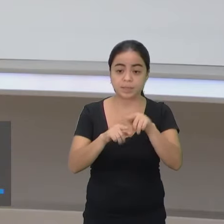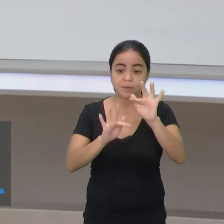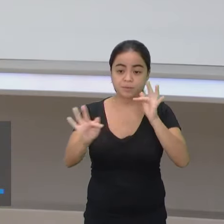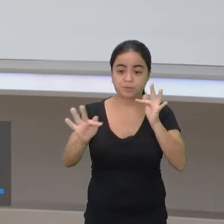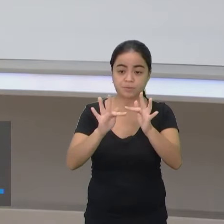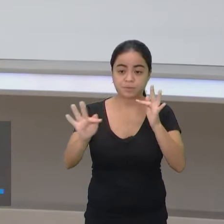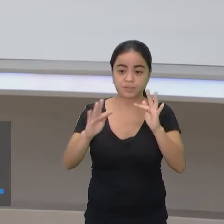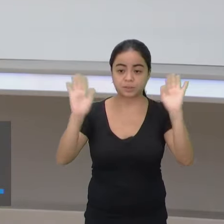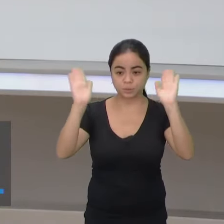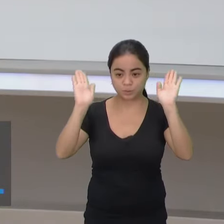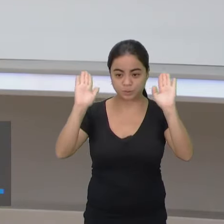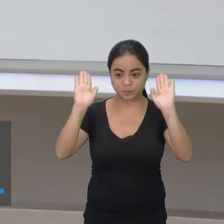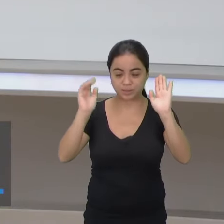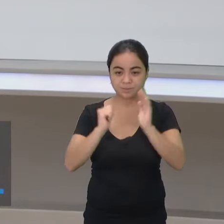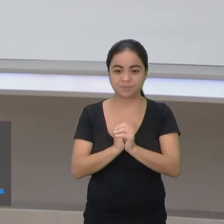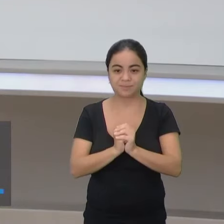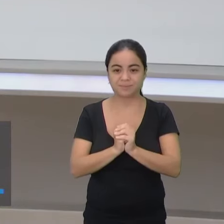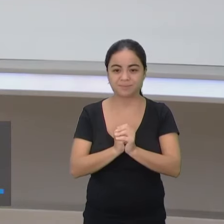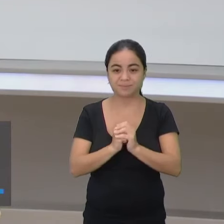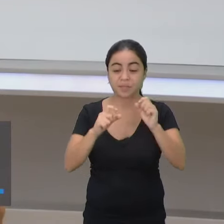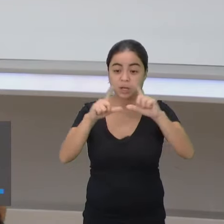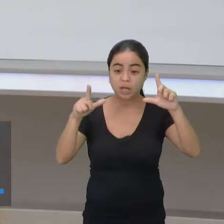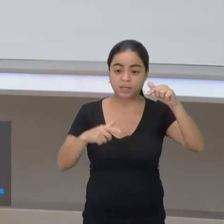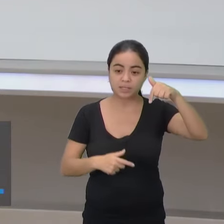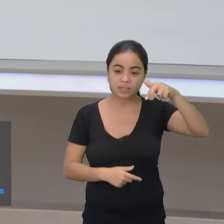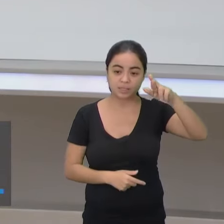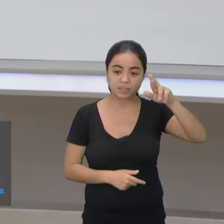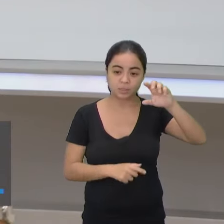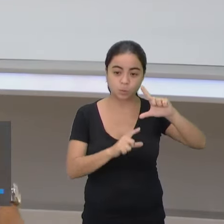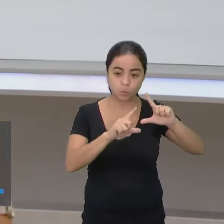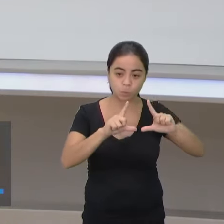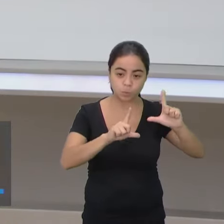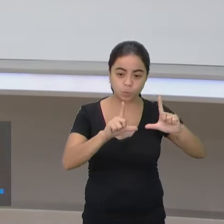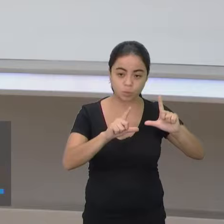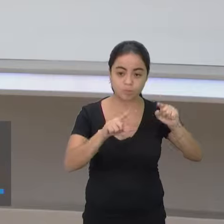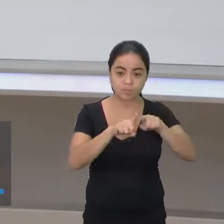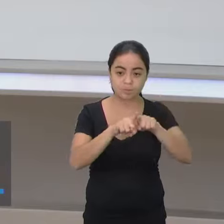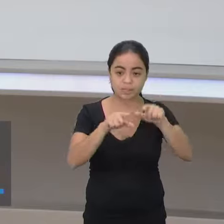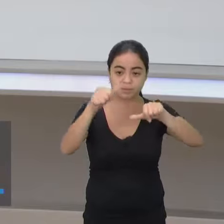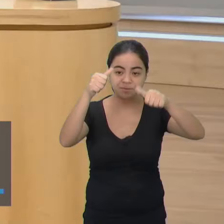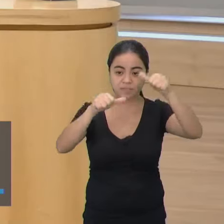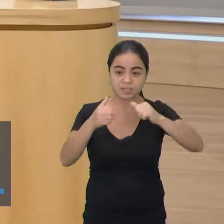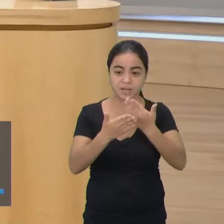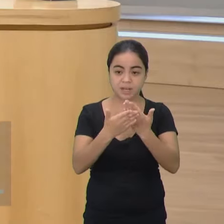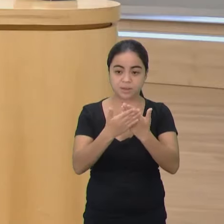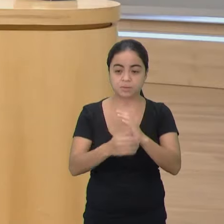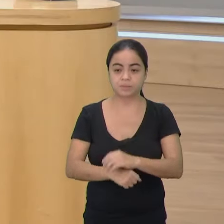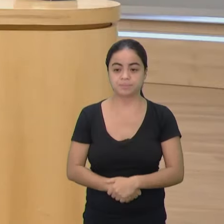Até a próxima, pessoal. O meu diretor vai colocar aí o QR Code e vocês avaliem a nossa aula. Tchau.